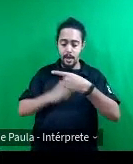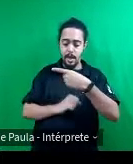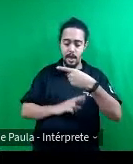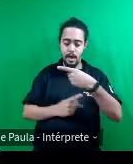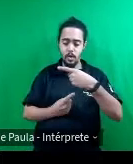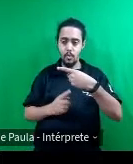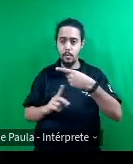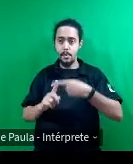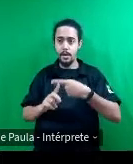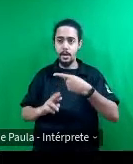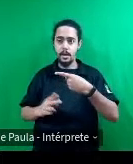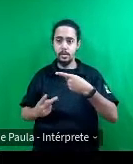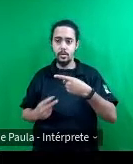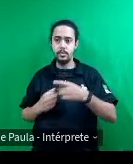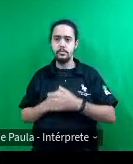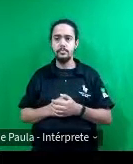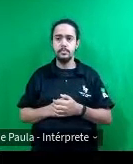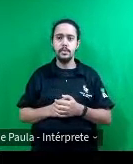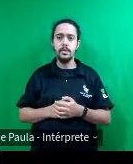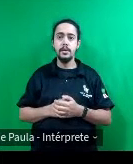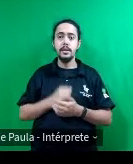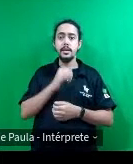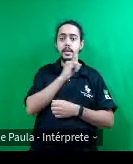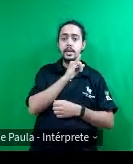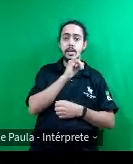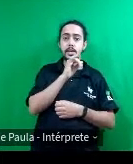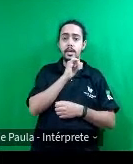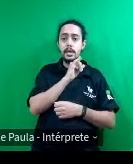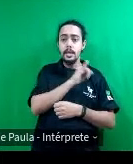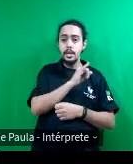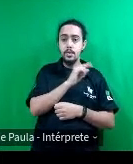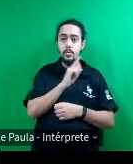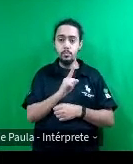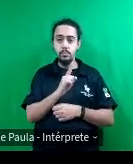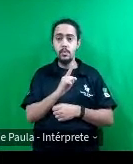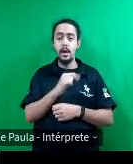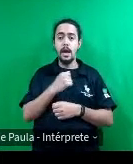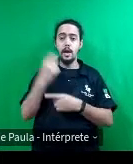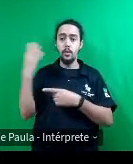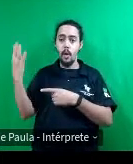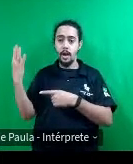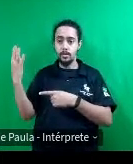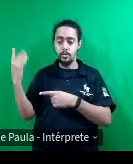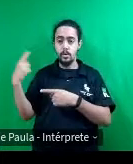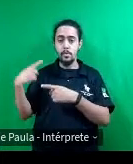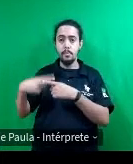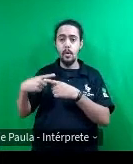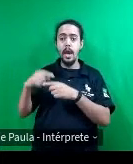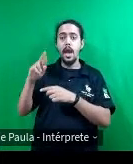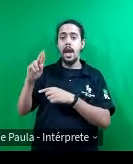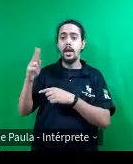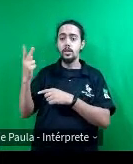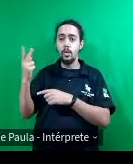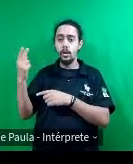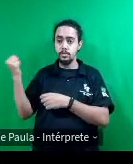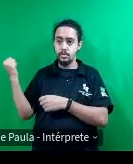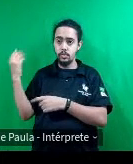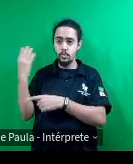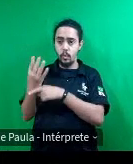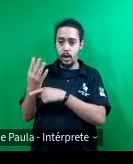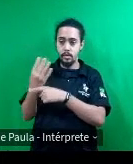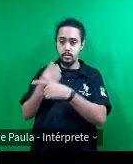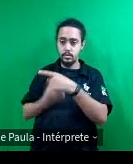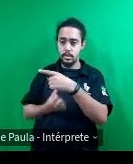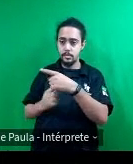da fonte. O I1 vai ser 4, então, ramo oposto, pela soma dos dois, que é 6 mais 4 igual a